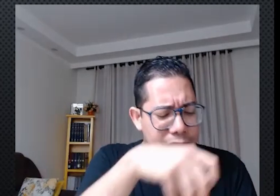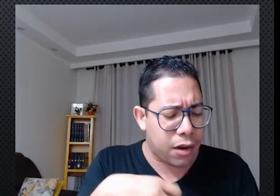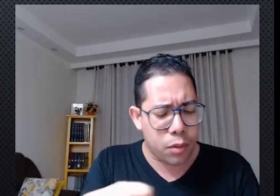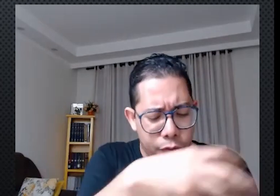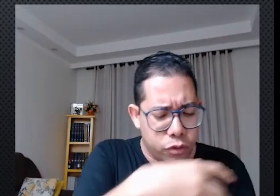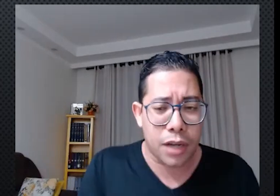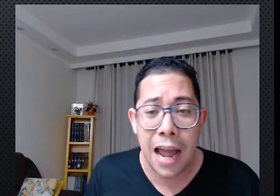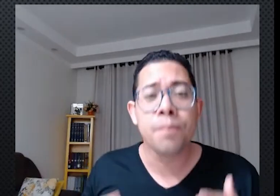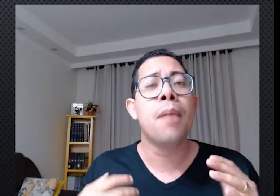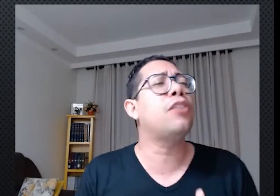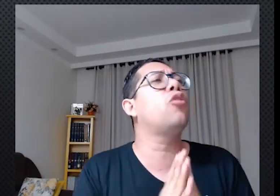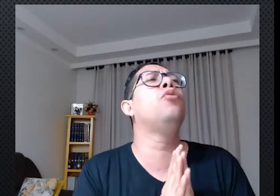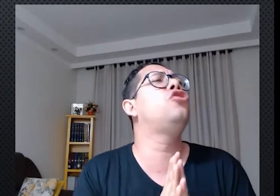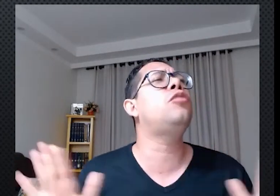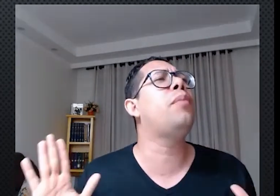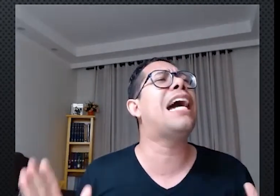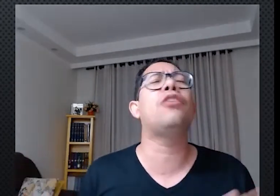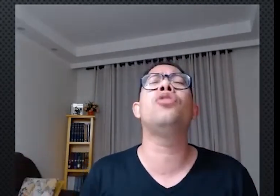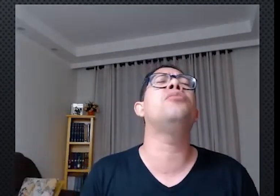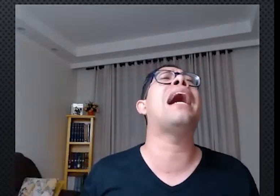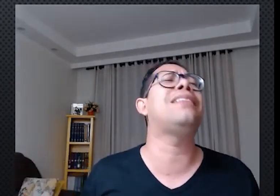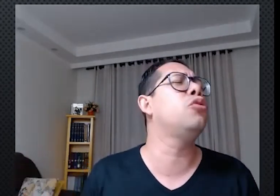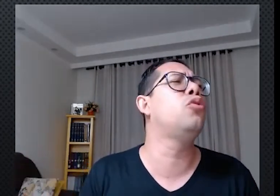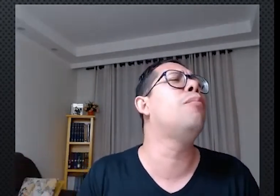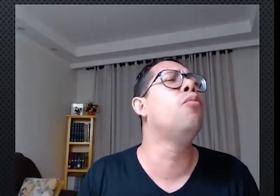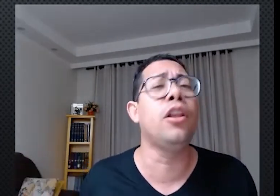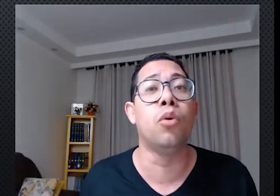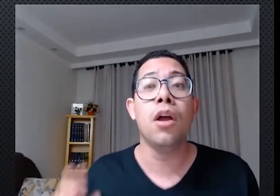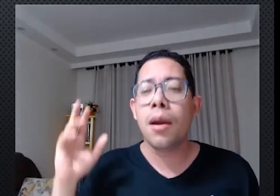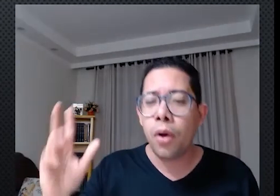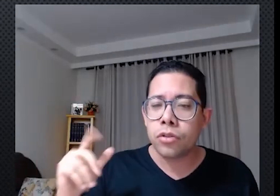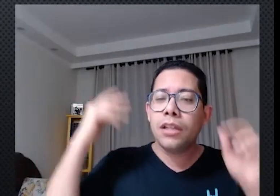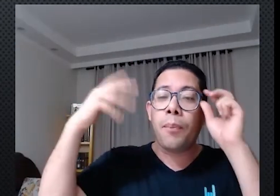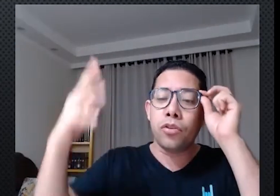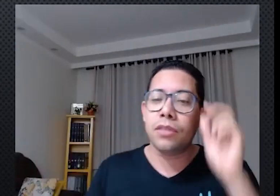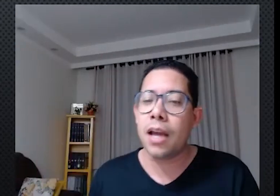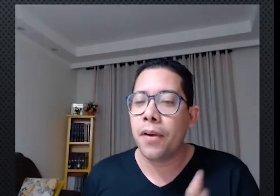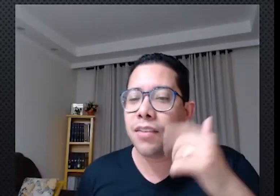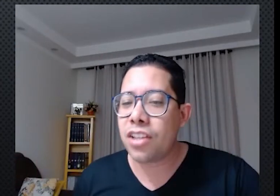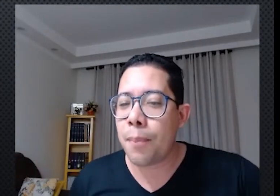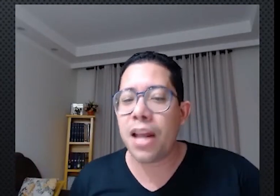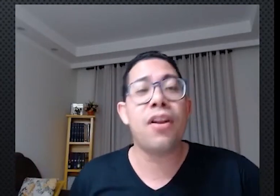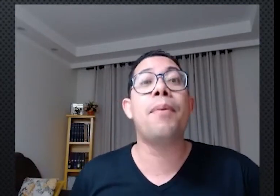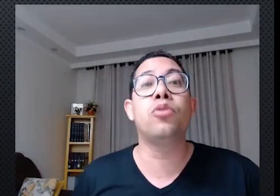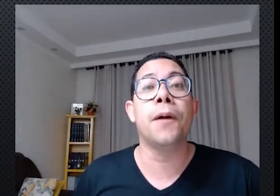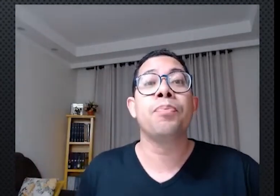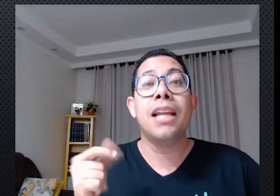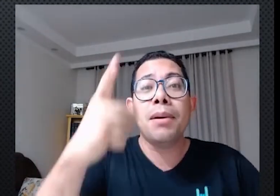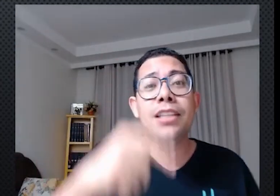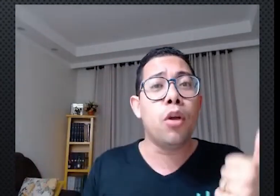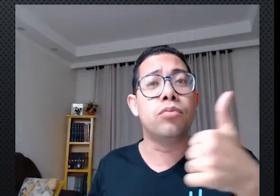como que tá, como que vai funcionar. Pastor, muitíssimo obrigado, ajudou demais, ajudou muito. Pronto, depois de um tempo, você vai chegar para ele e falar,